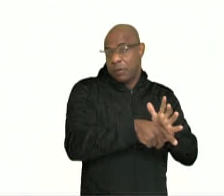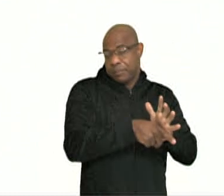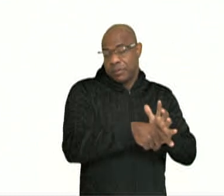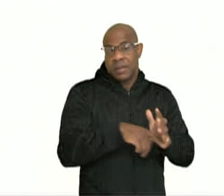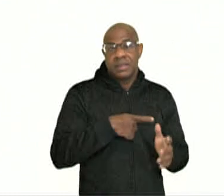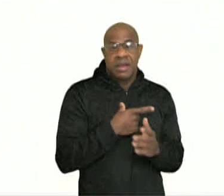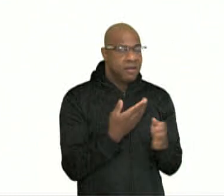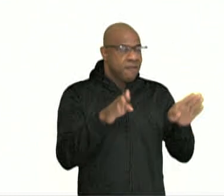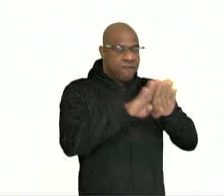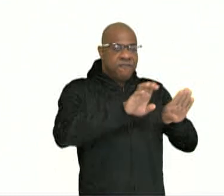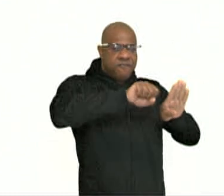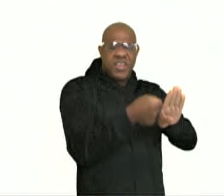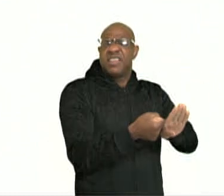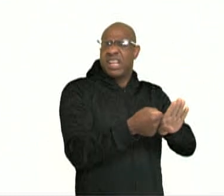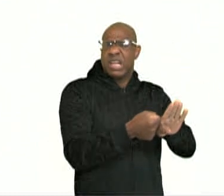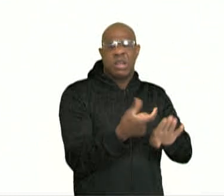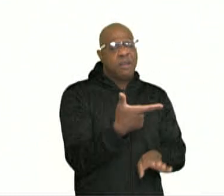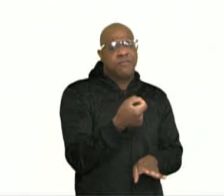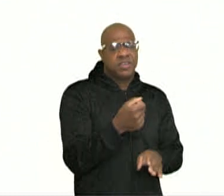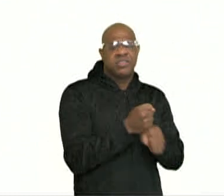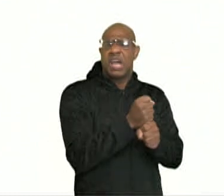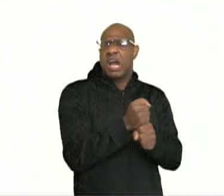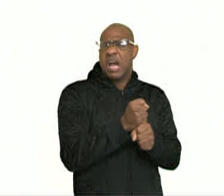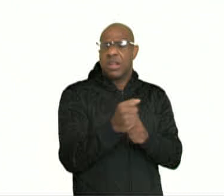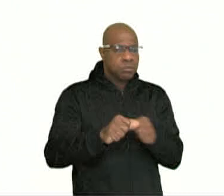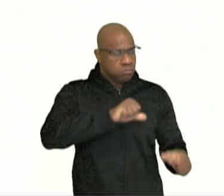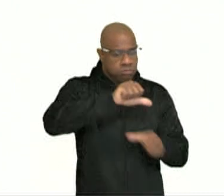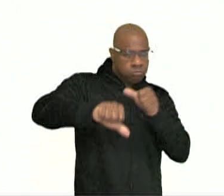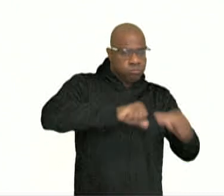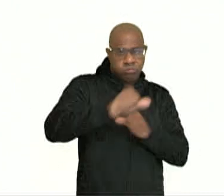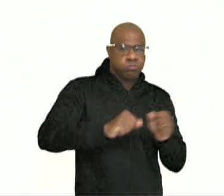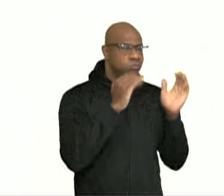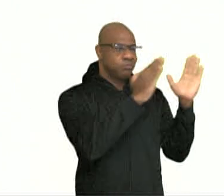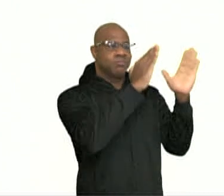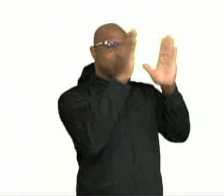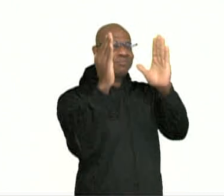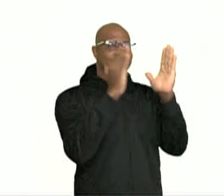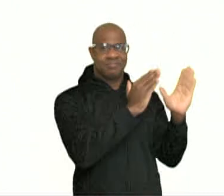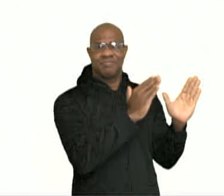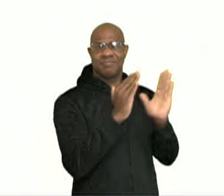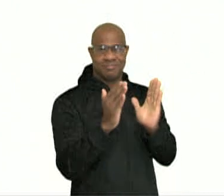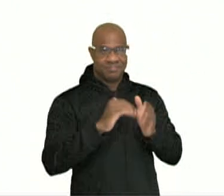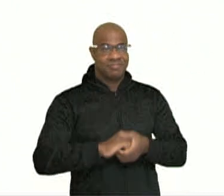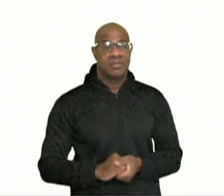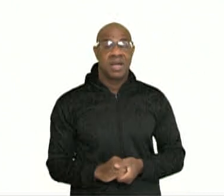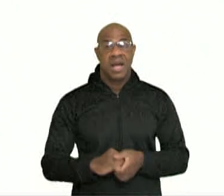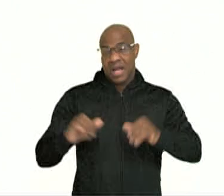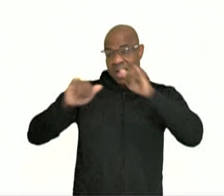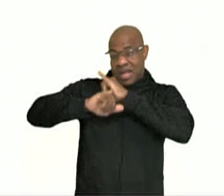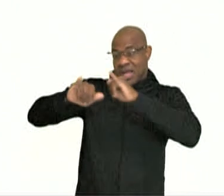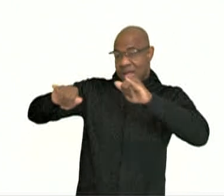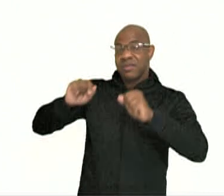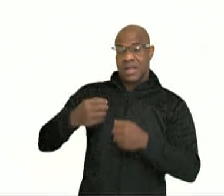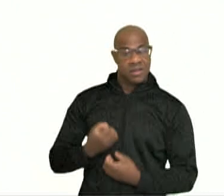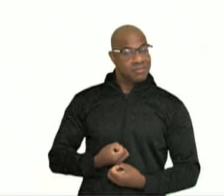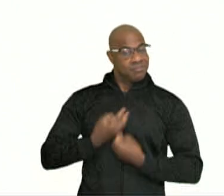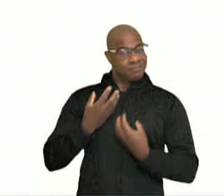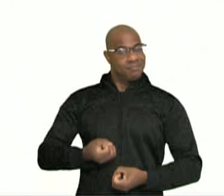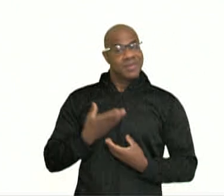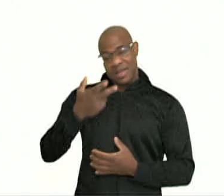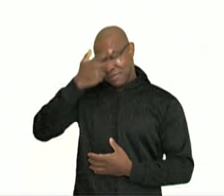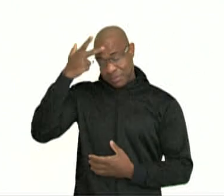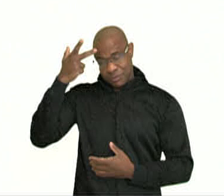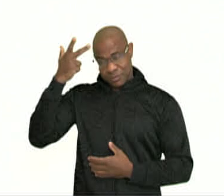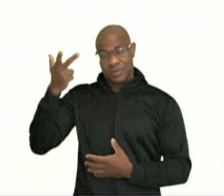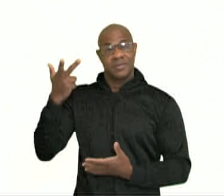estava fechada há mais de 20 anos, transformando-a em uma biblioteca. A notícia inspirou os moradores da região,